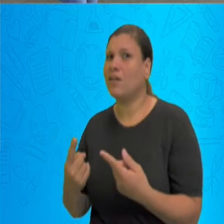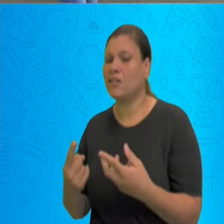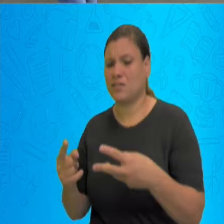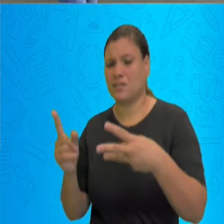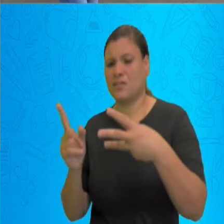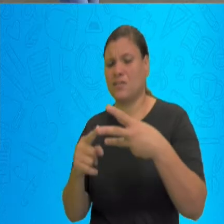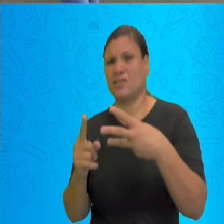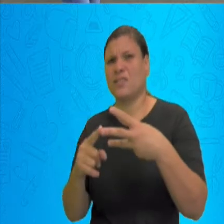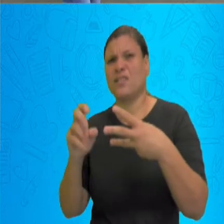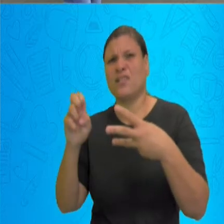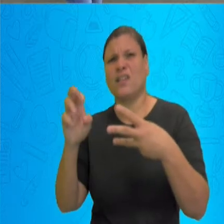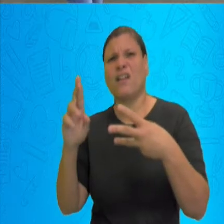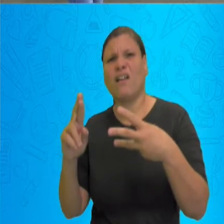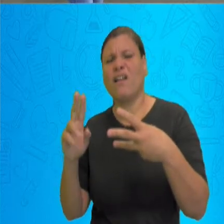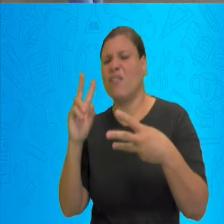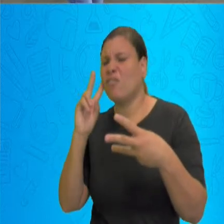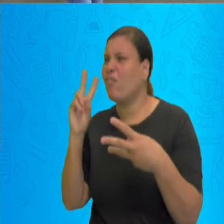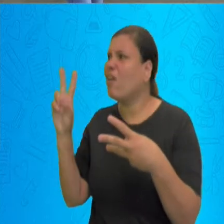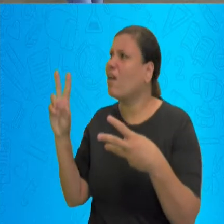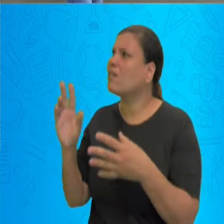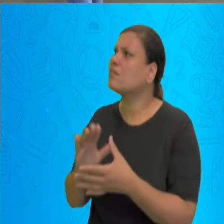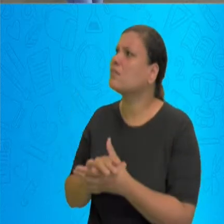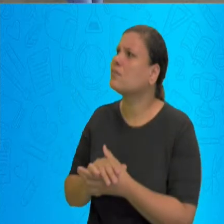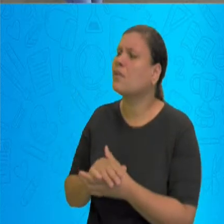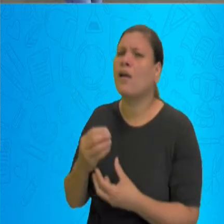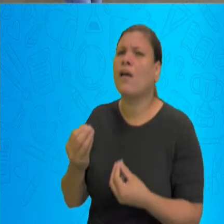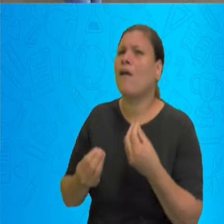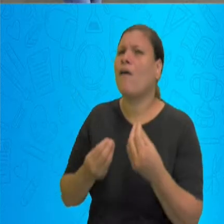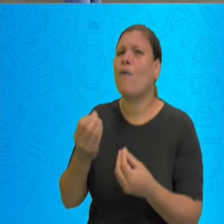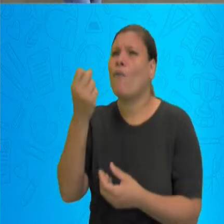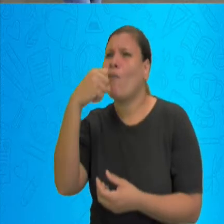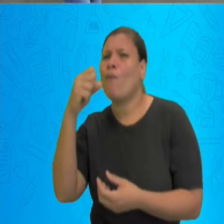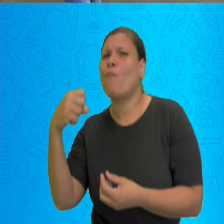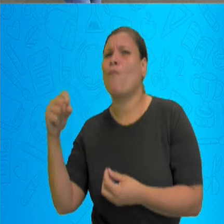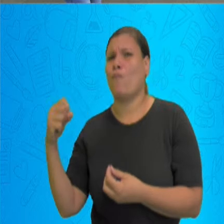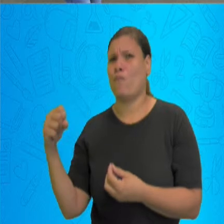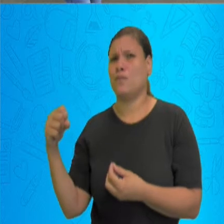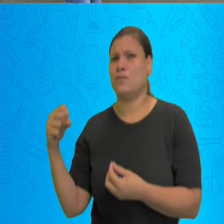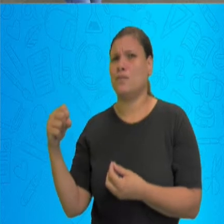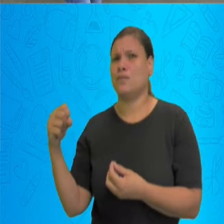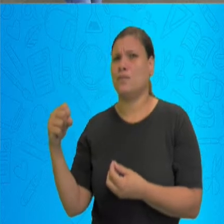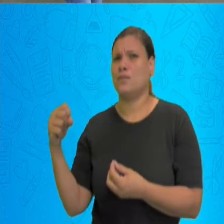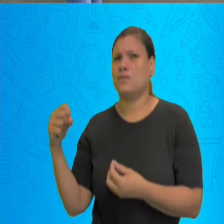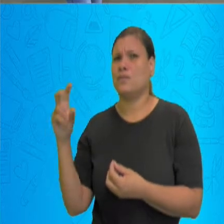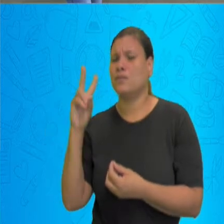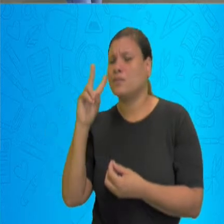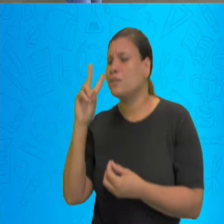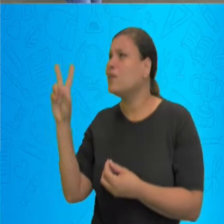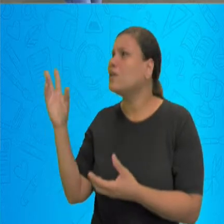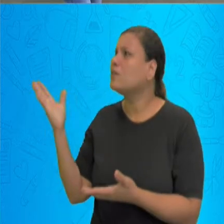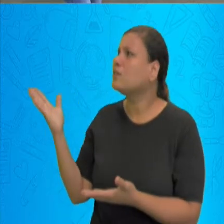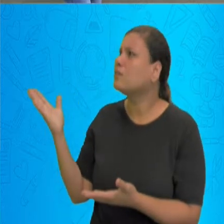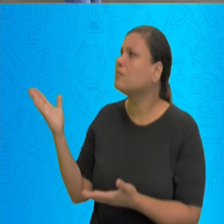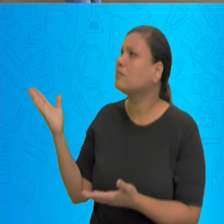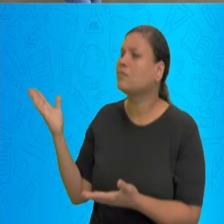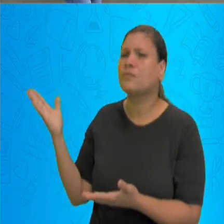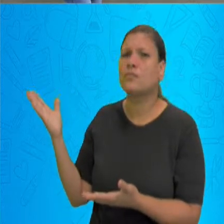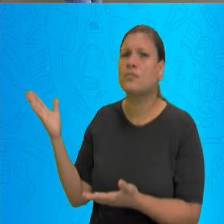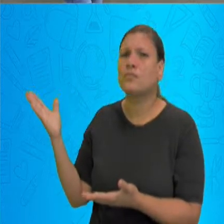conjugação, terminados com ER. Eu aprendera. Ele